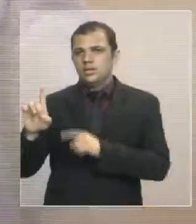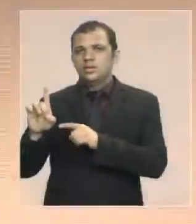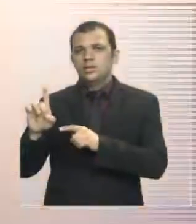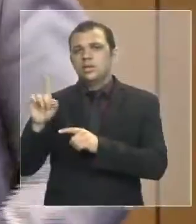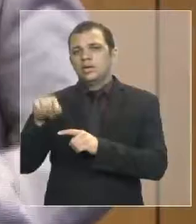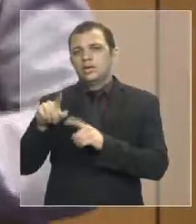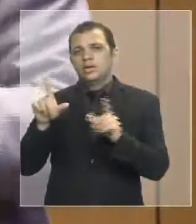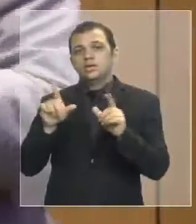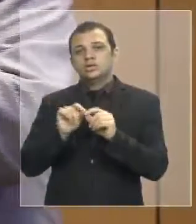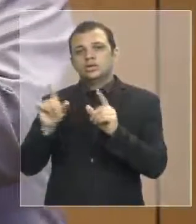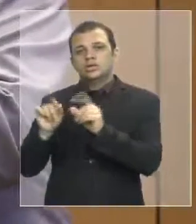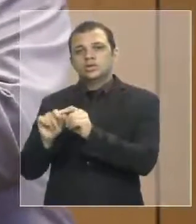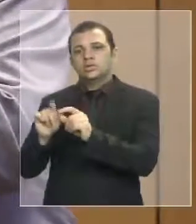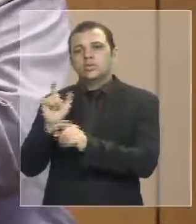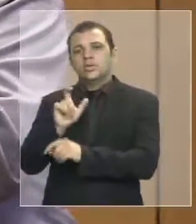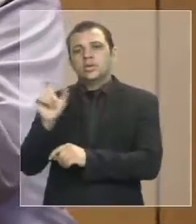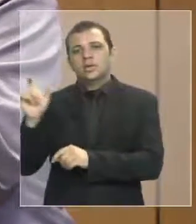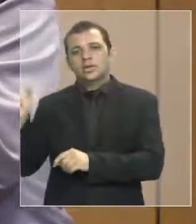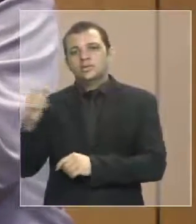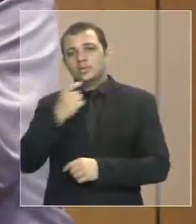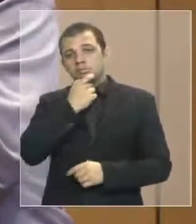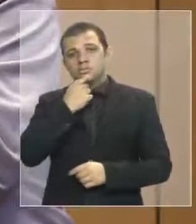que significa